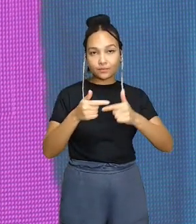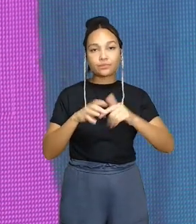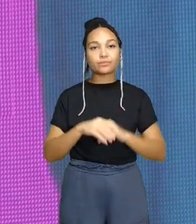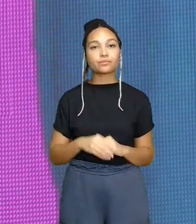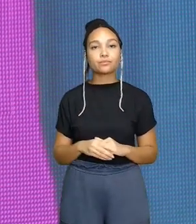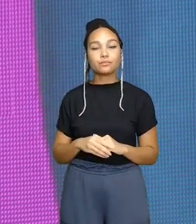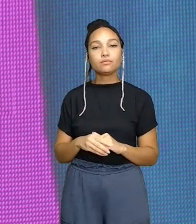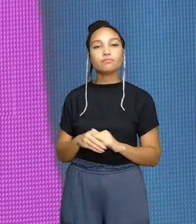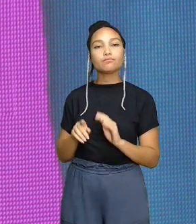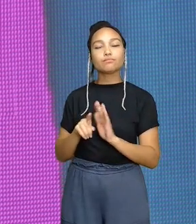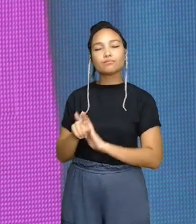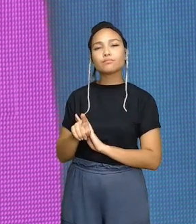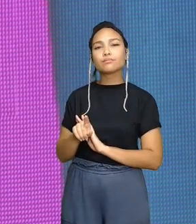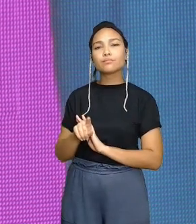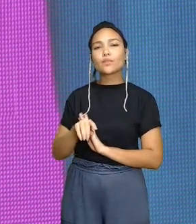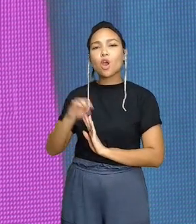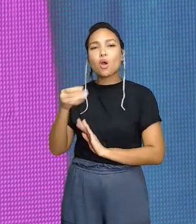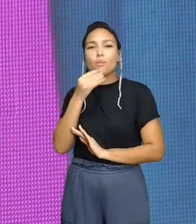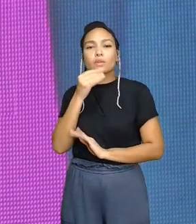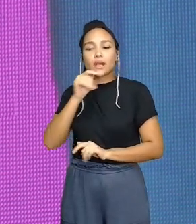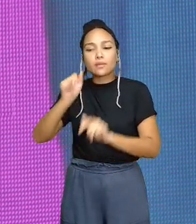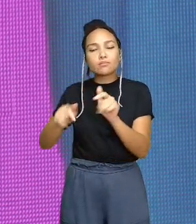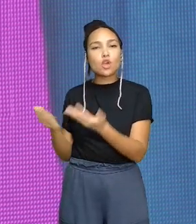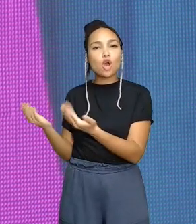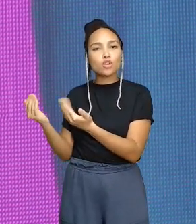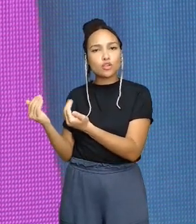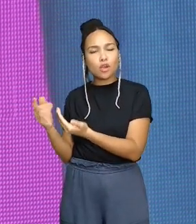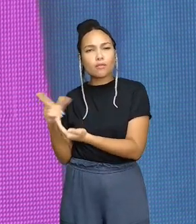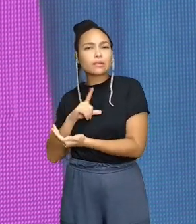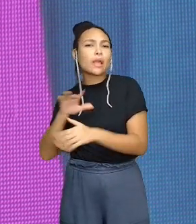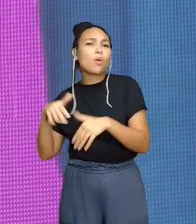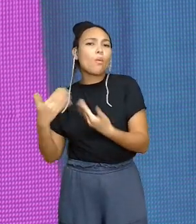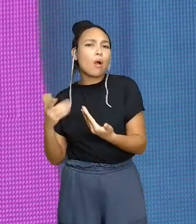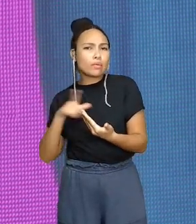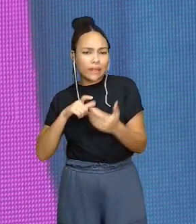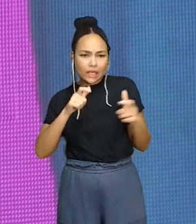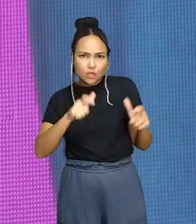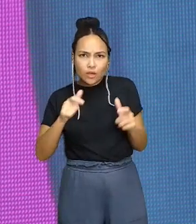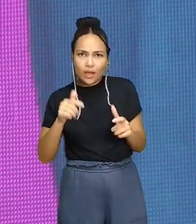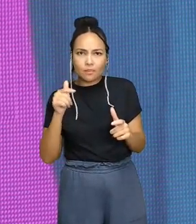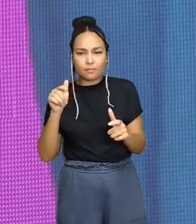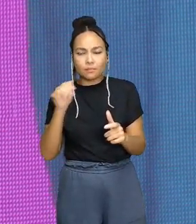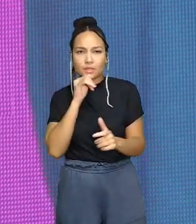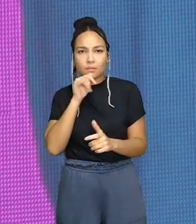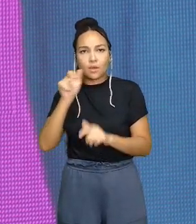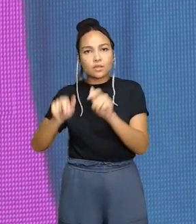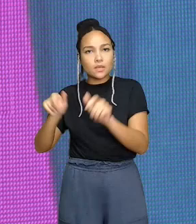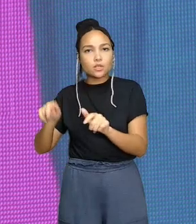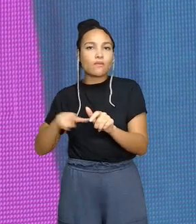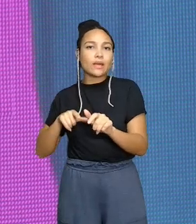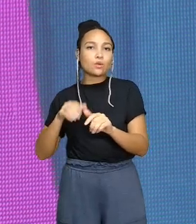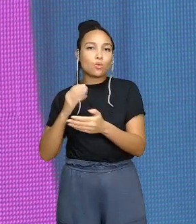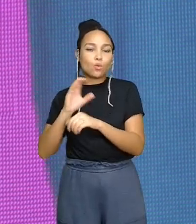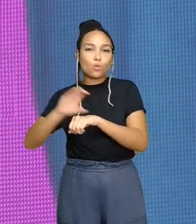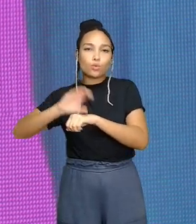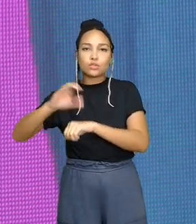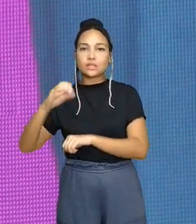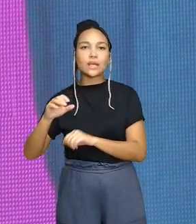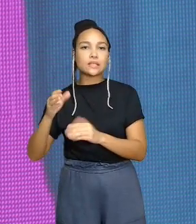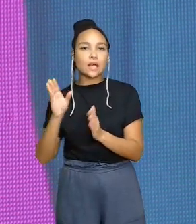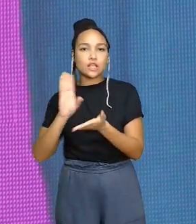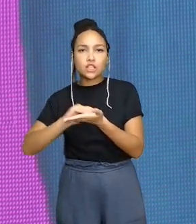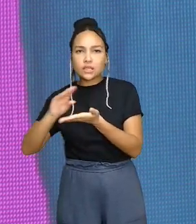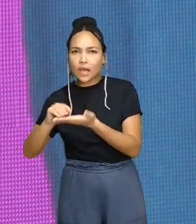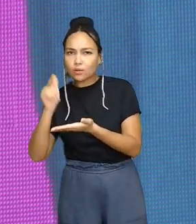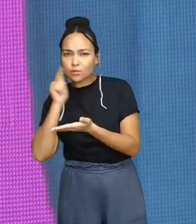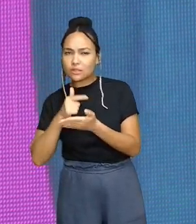que oportunidades esses jovens, tem espaço para esses jovens que vão fazer um curso, por exemplo, de ciências de dados, atuarem nesse